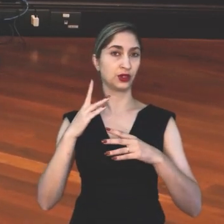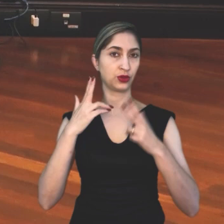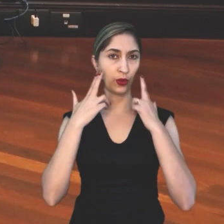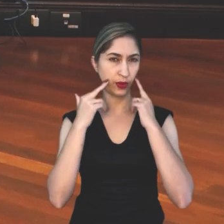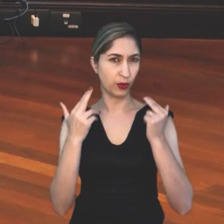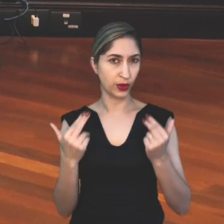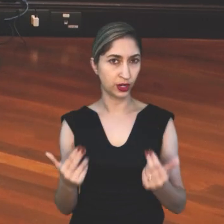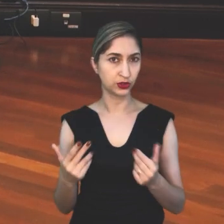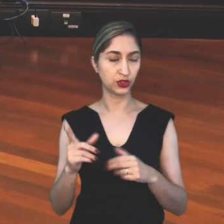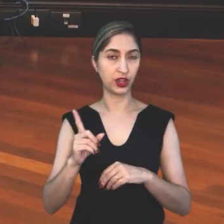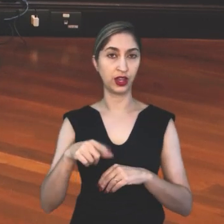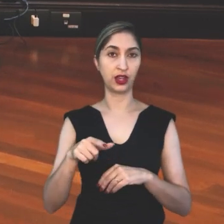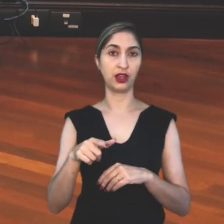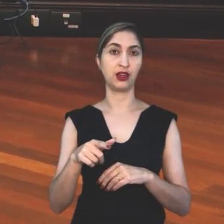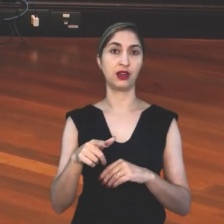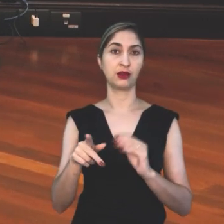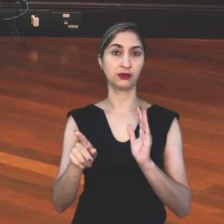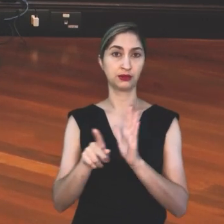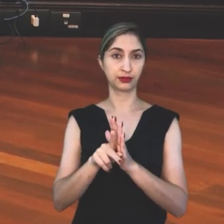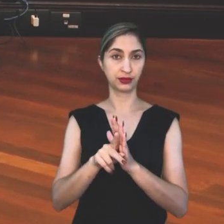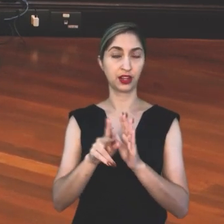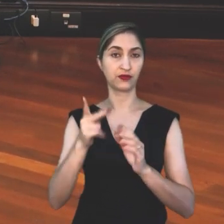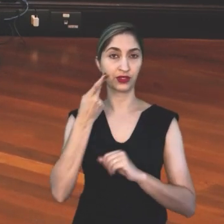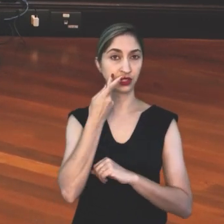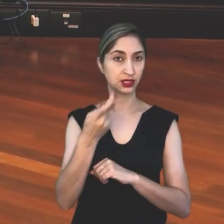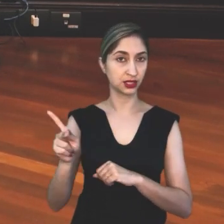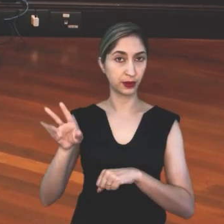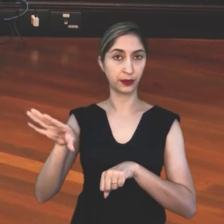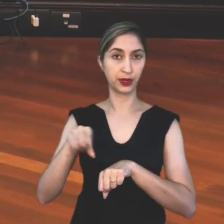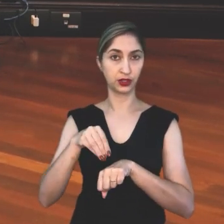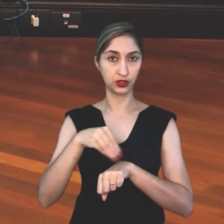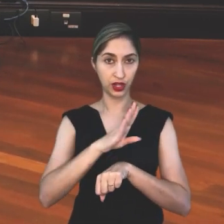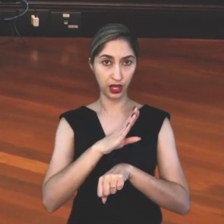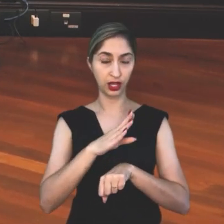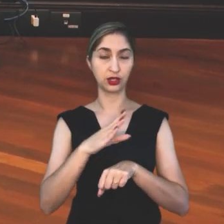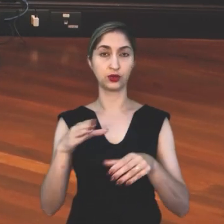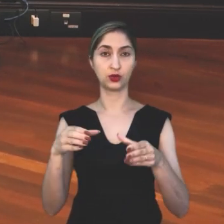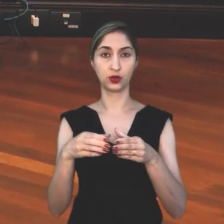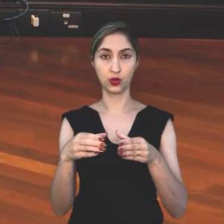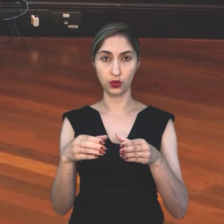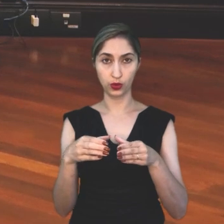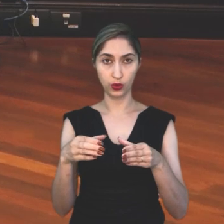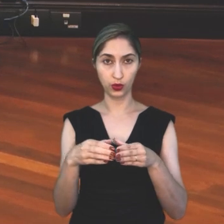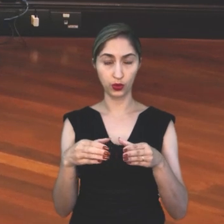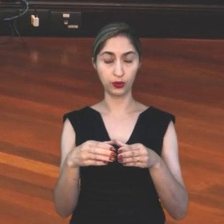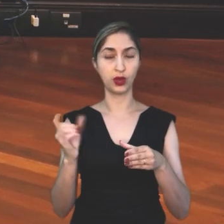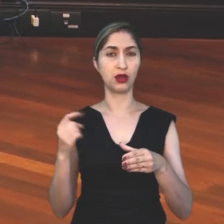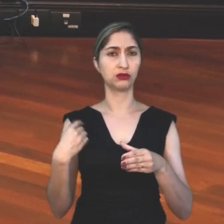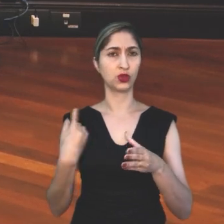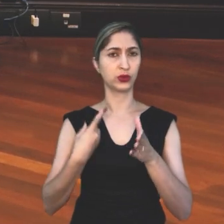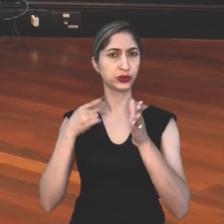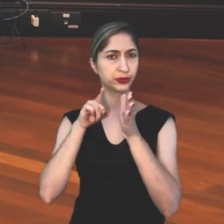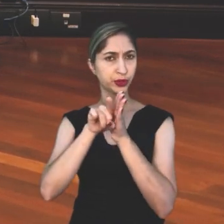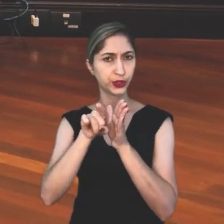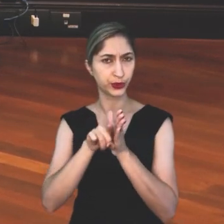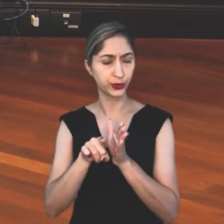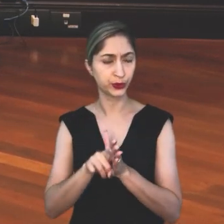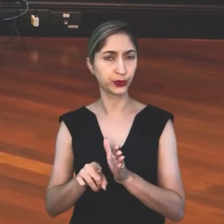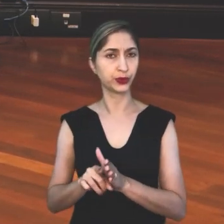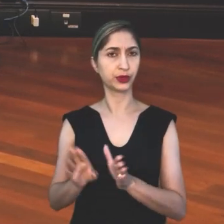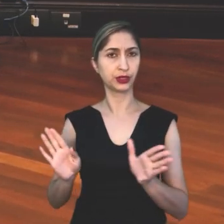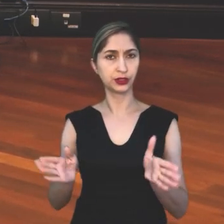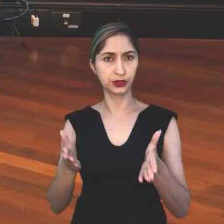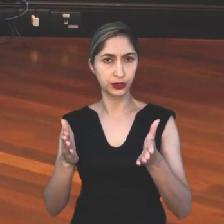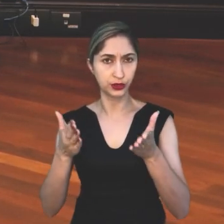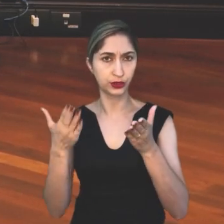mais conhecidas é a visita mediada, que é o que a gente faz normalmente com as escolas, mas não apenas com as escolas, a gente faz com diversos grupos. E